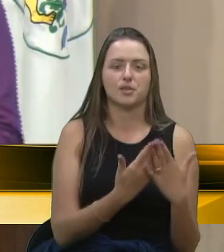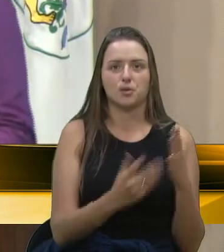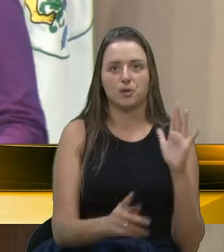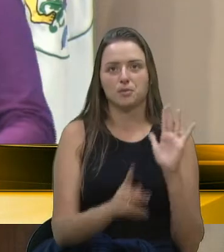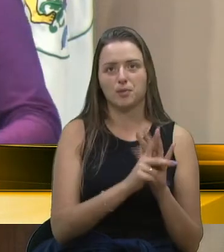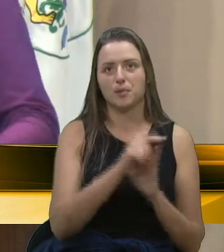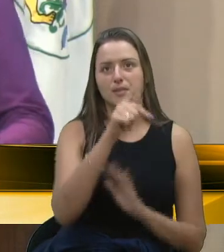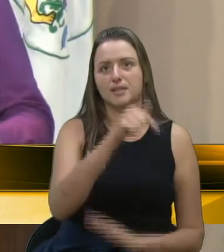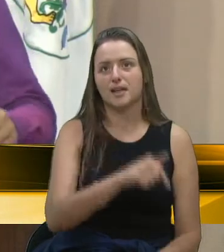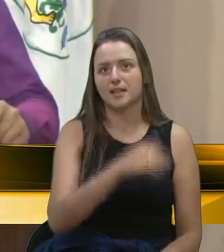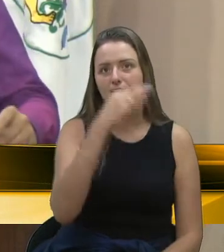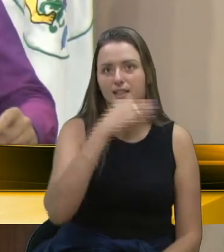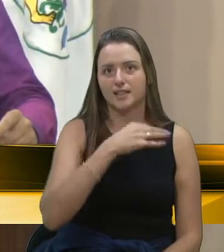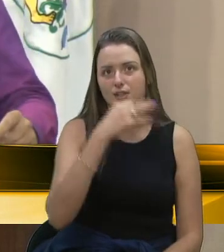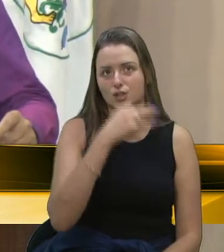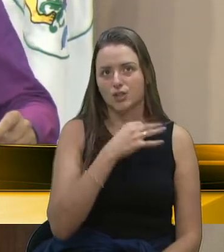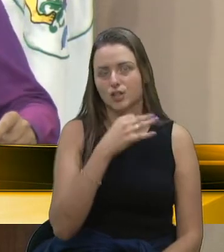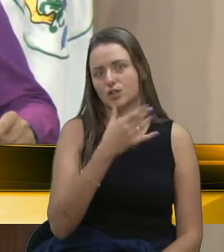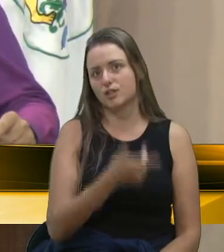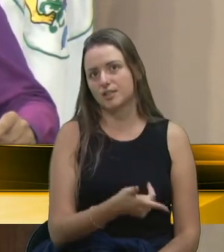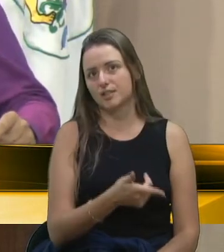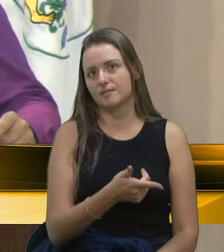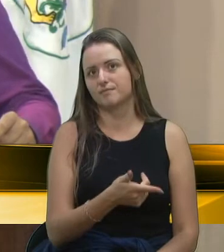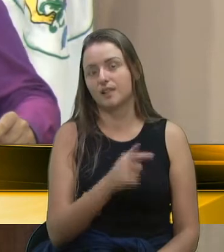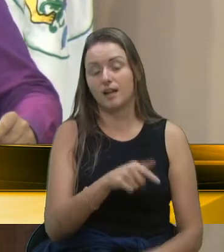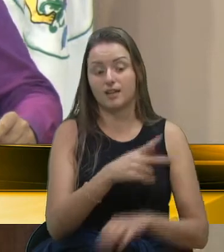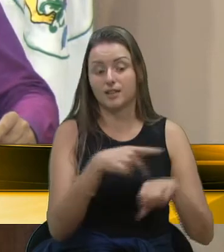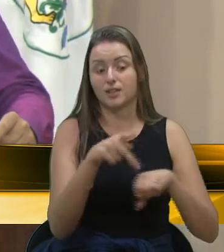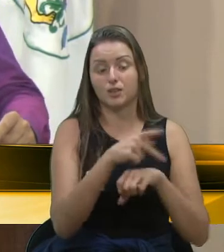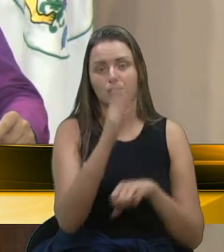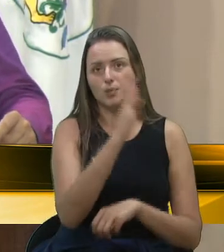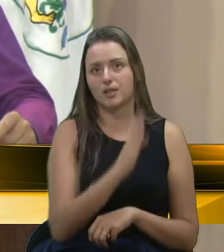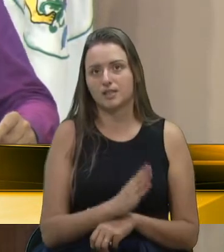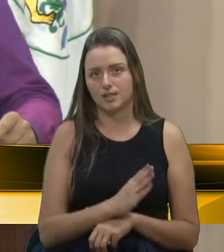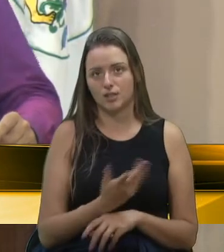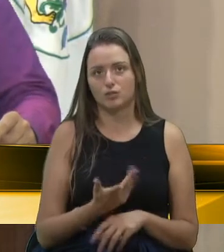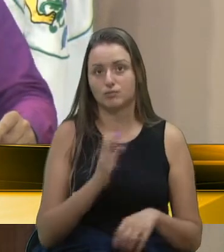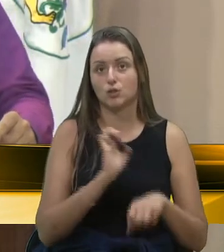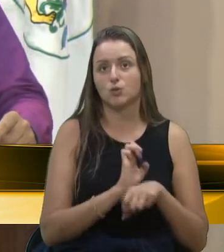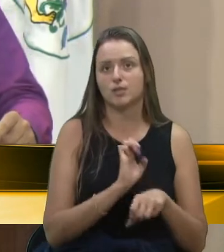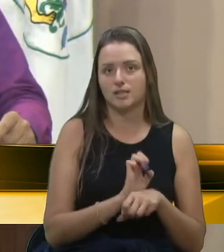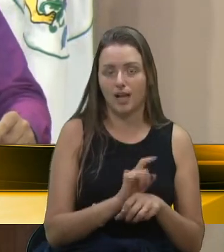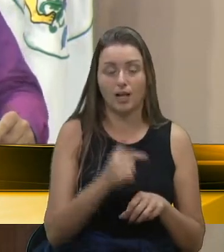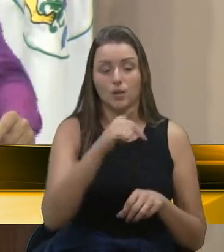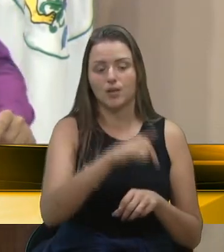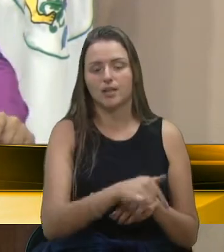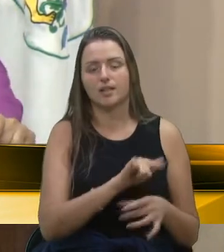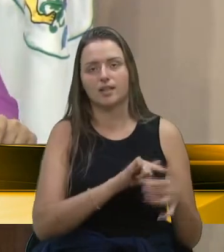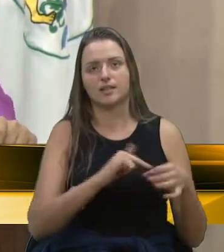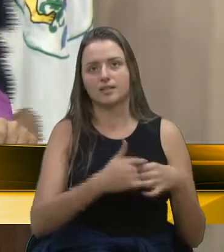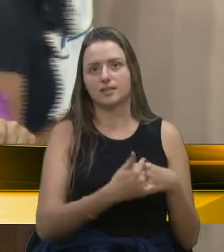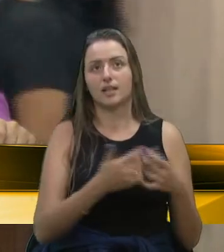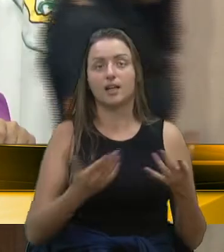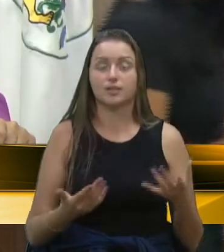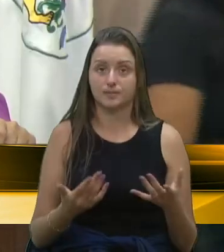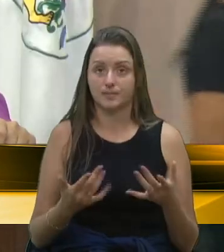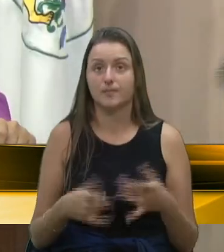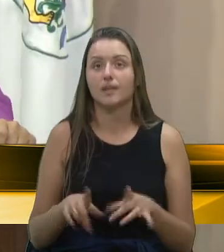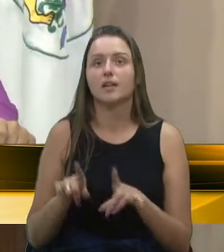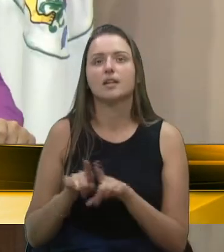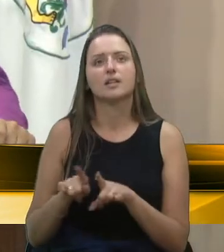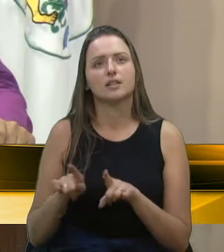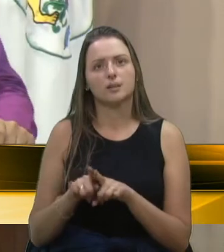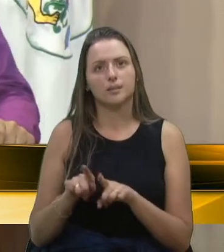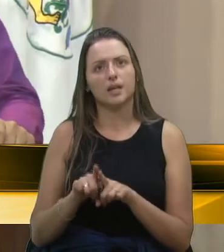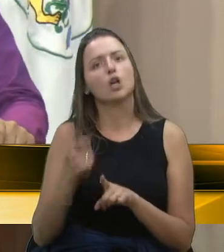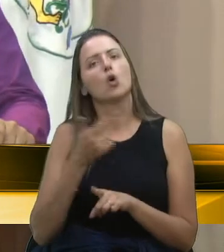das escolas que nós temos aqui no nosso país, aqui no nosso estado e aqui na nossa cidade. Aliás,